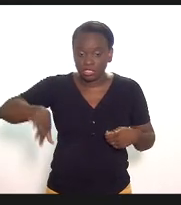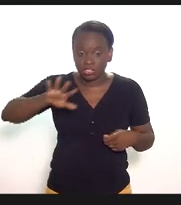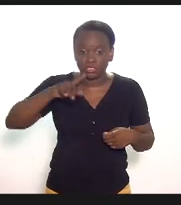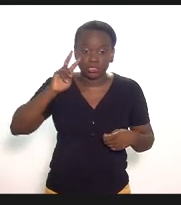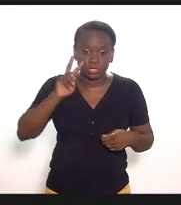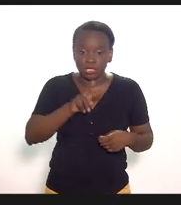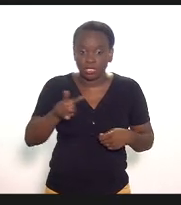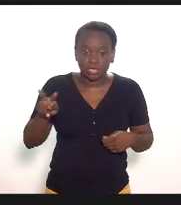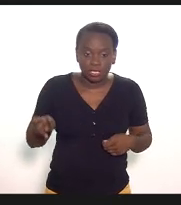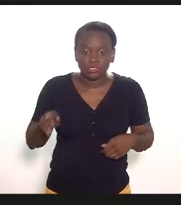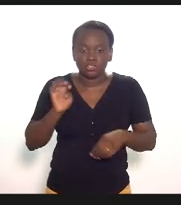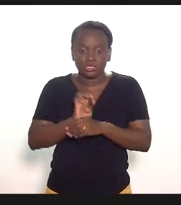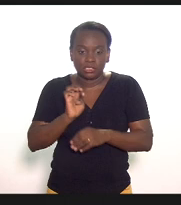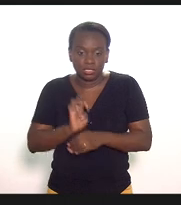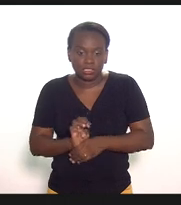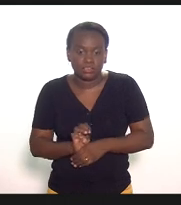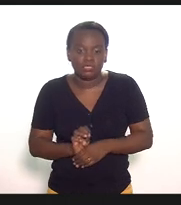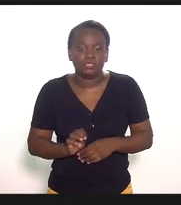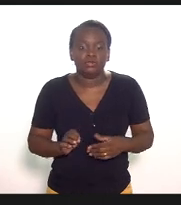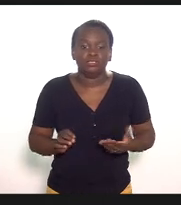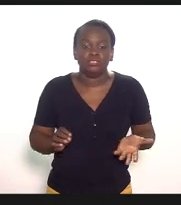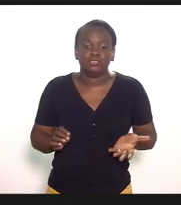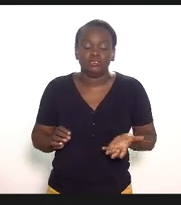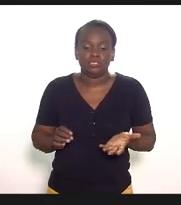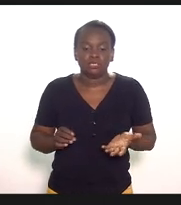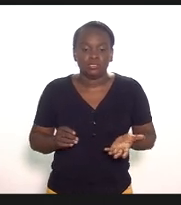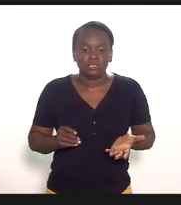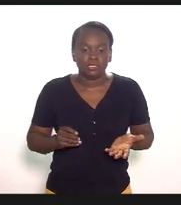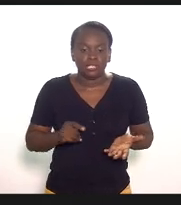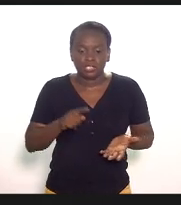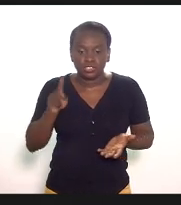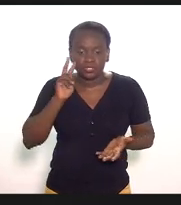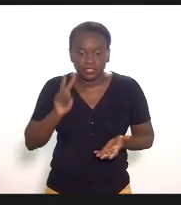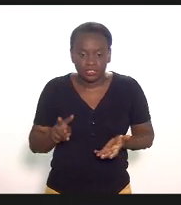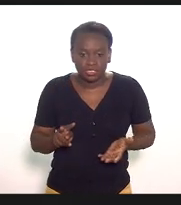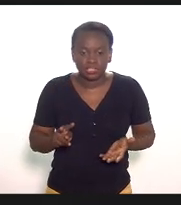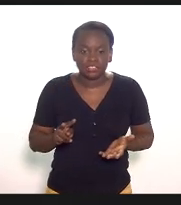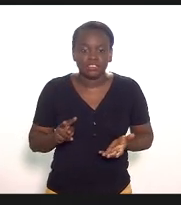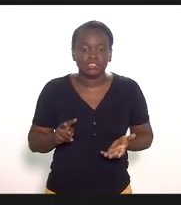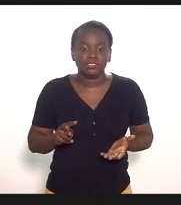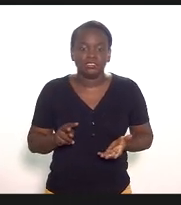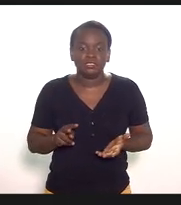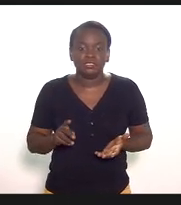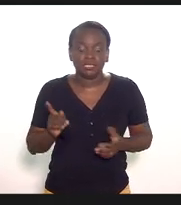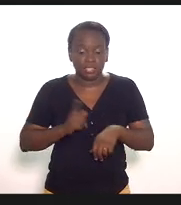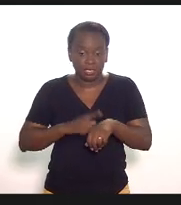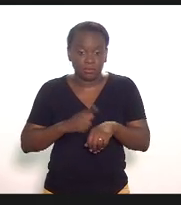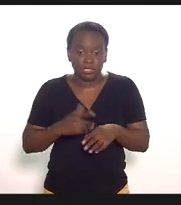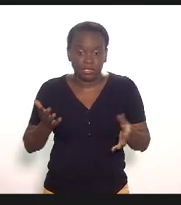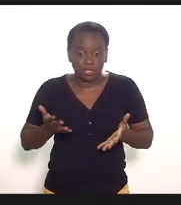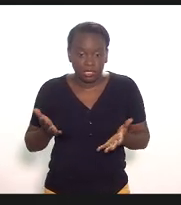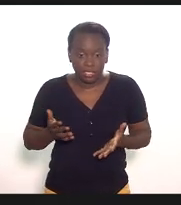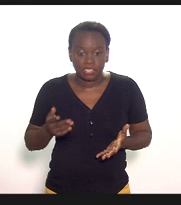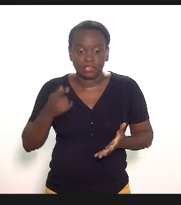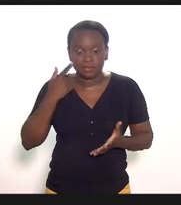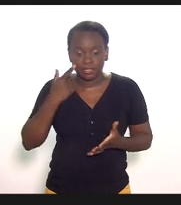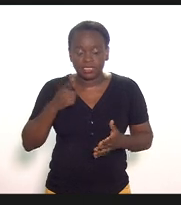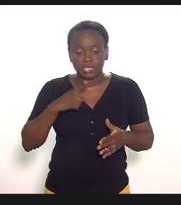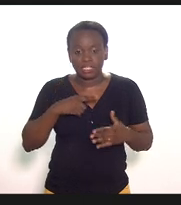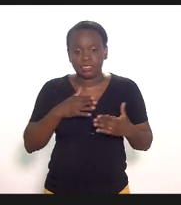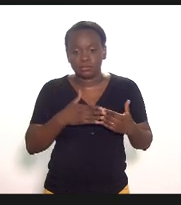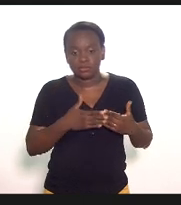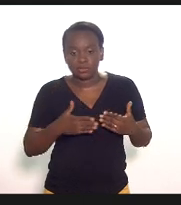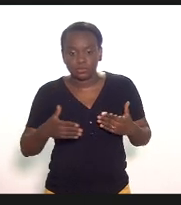sul do estado, que a gente encare esse momento que nós estamos